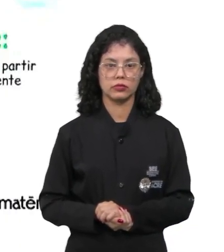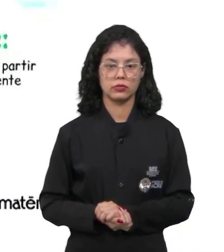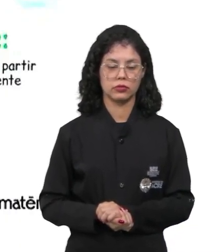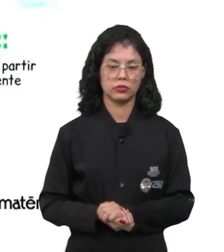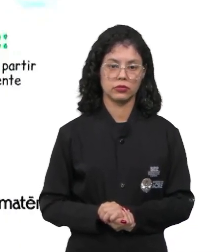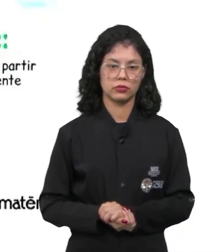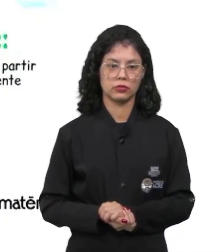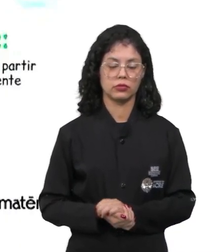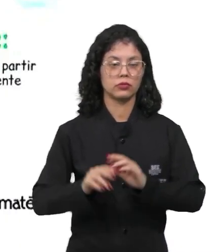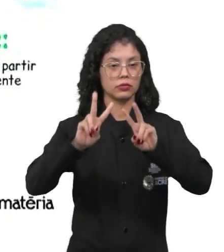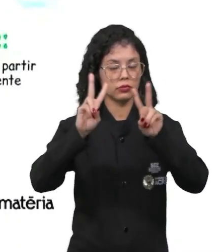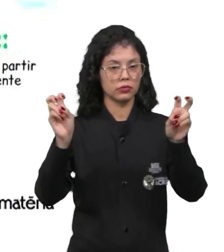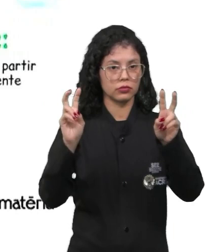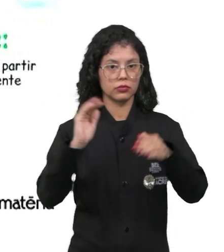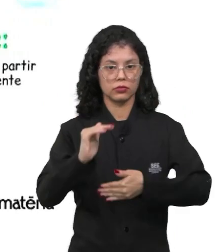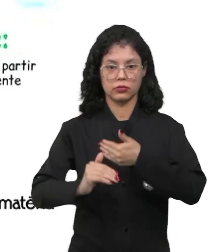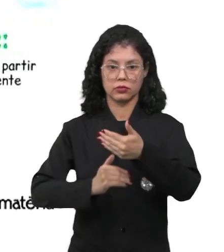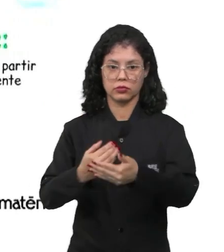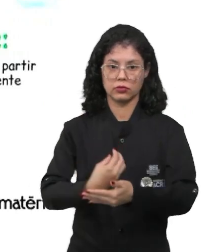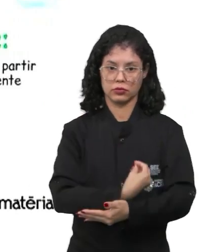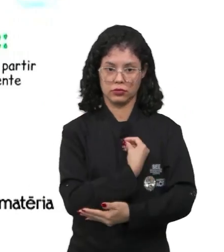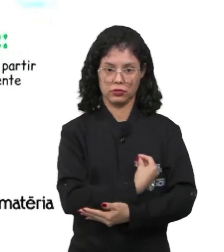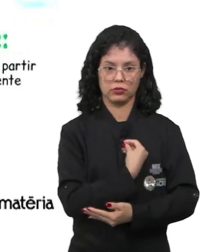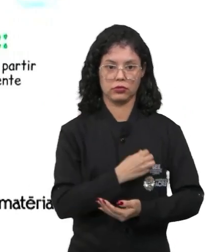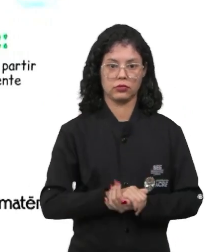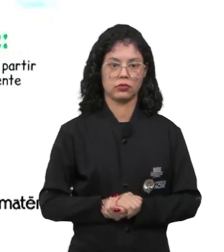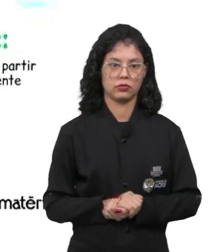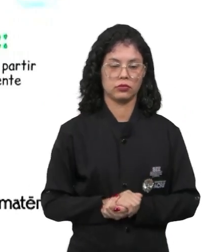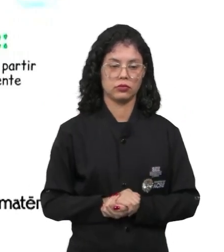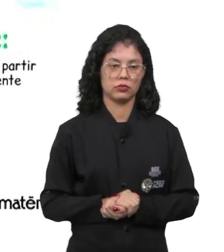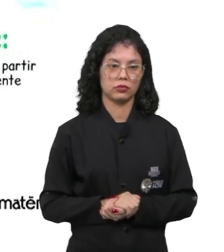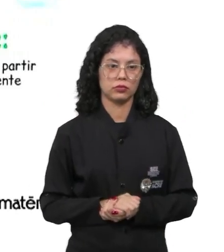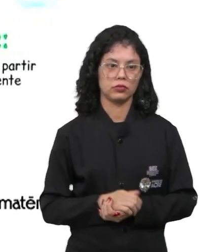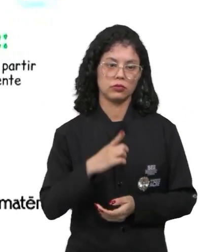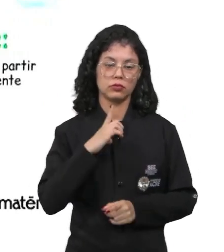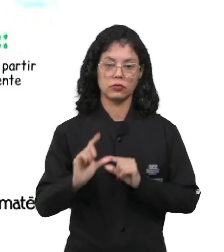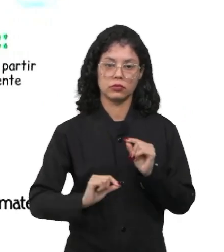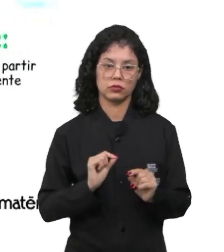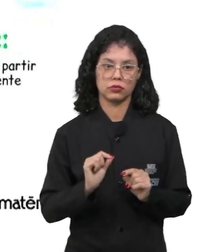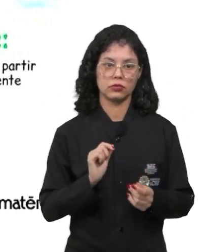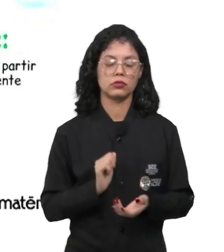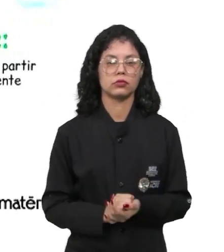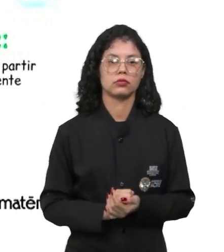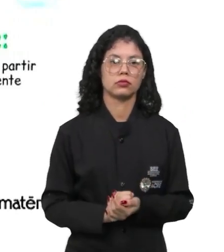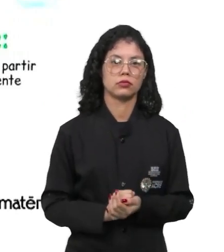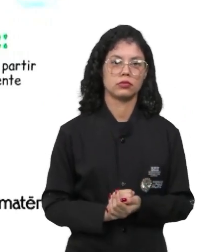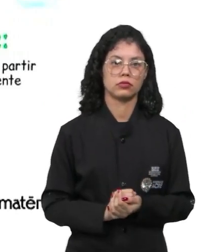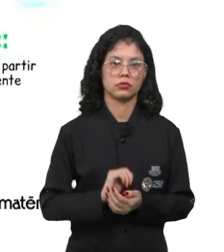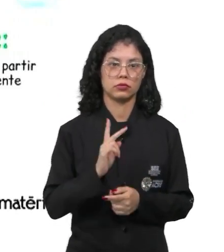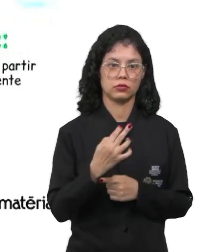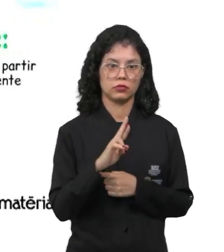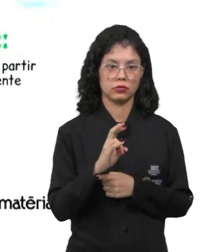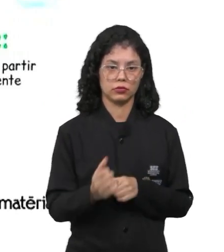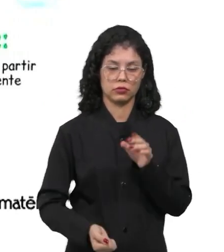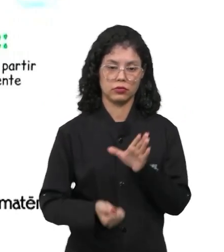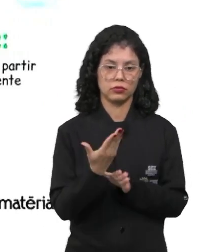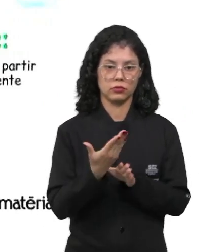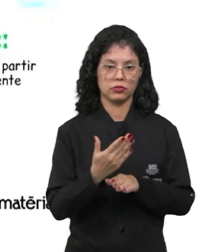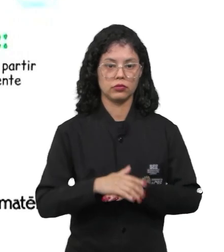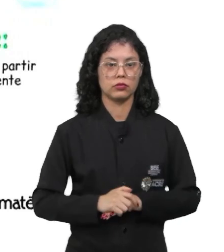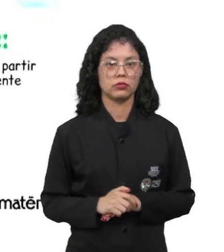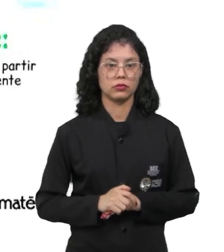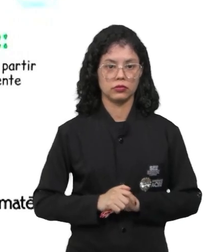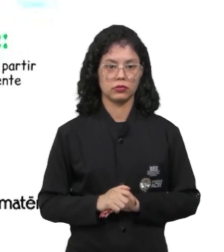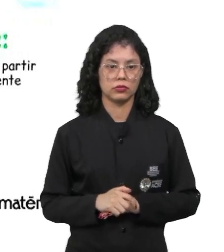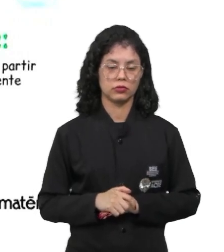sobre as teorias da evolução da vida. Então, a gente tem ali o criacionismo, né, que é a hipótese da criação divina, que é a que eu